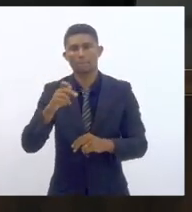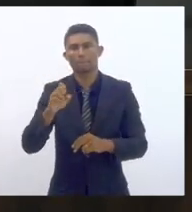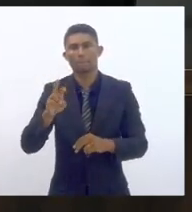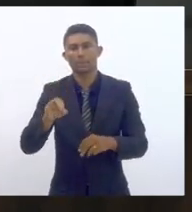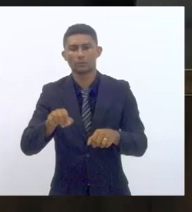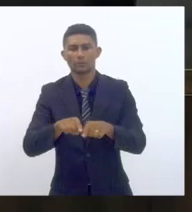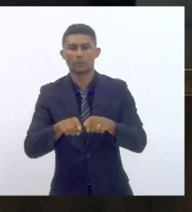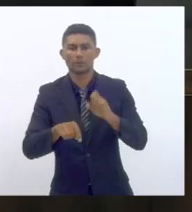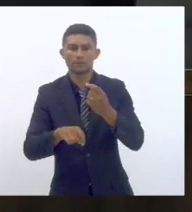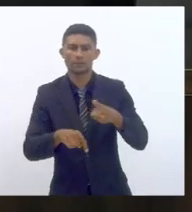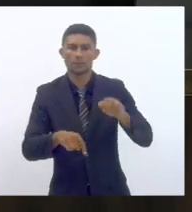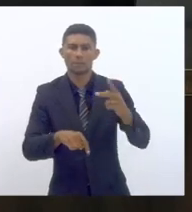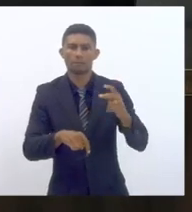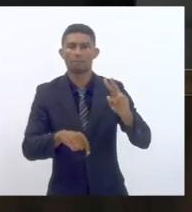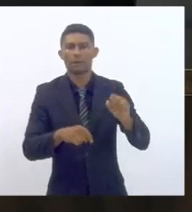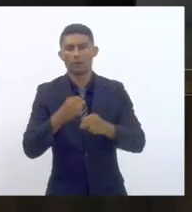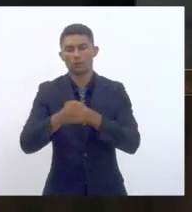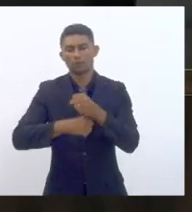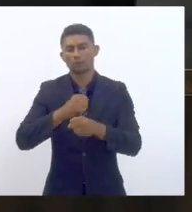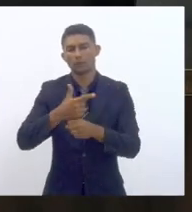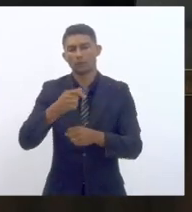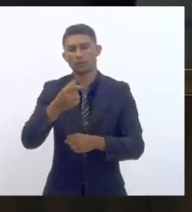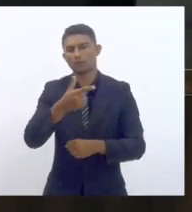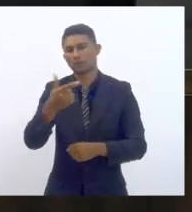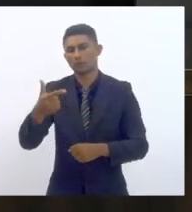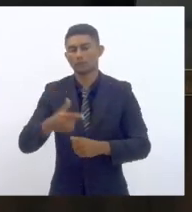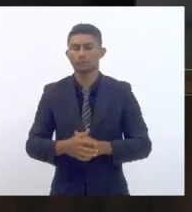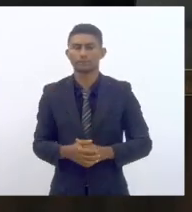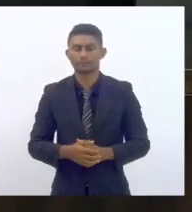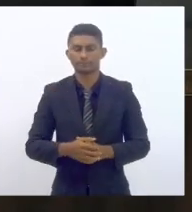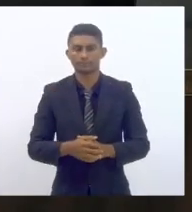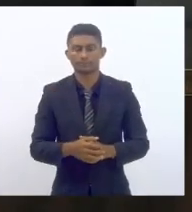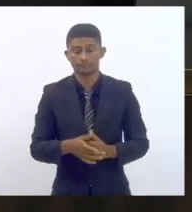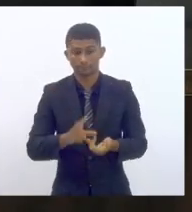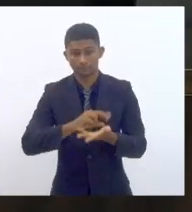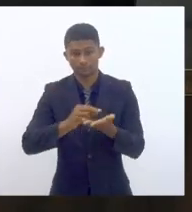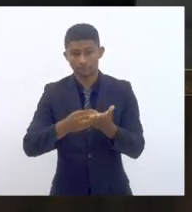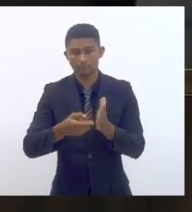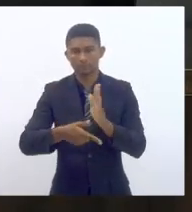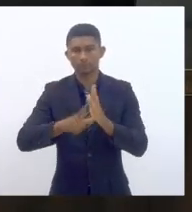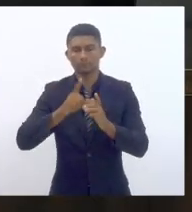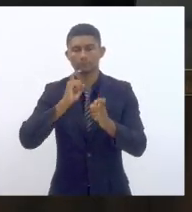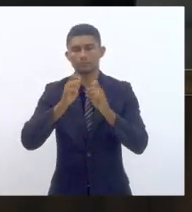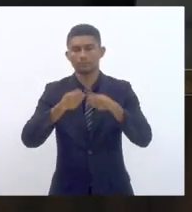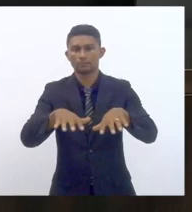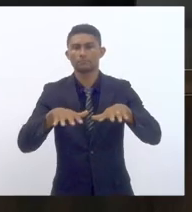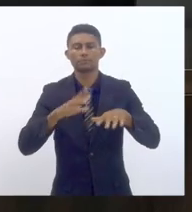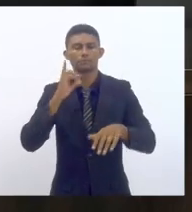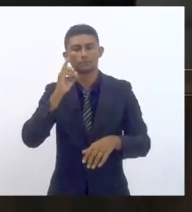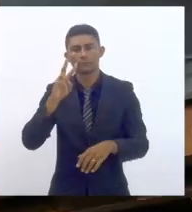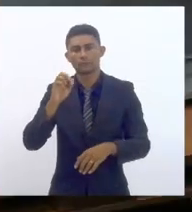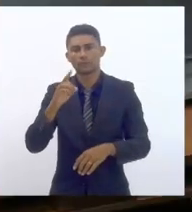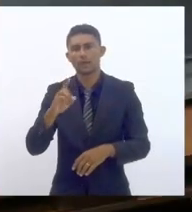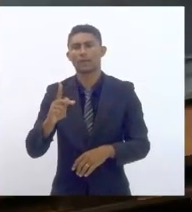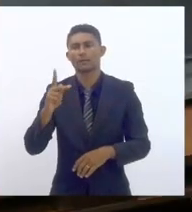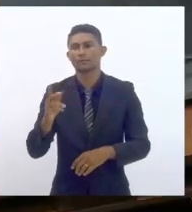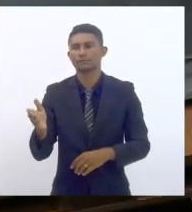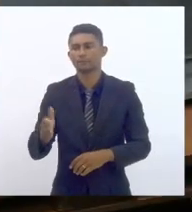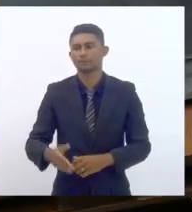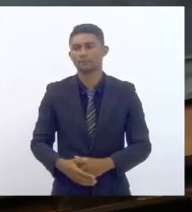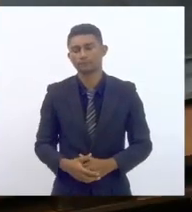2022. Para fazer a leitura da ata da sessão anterior, deputado Valdeir Carneiro.